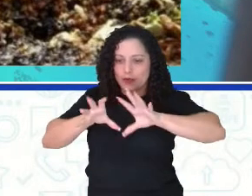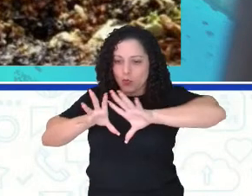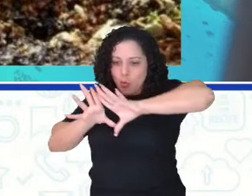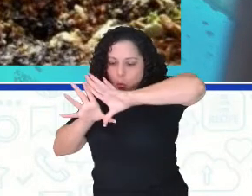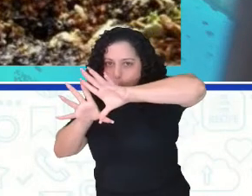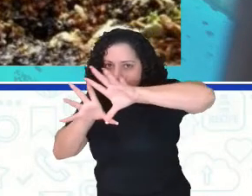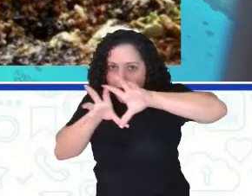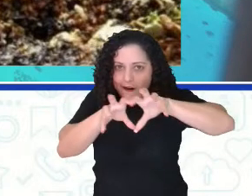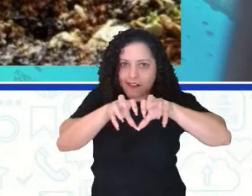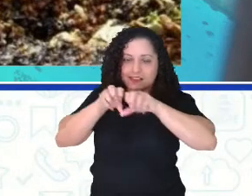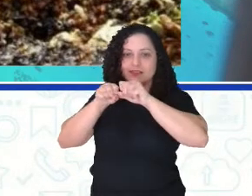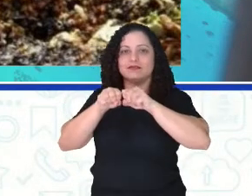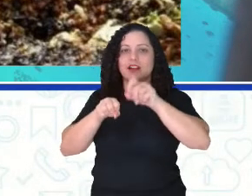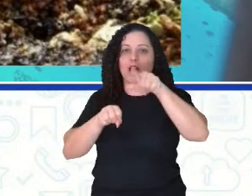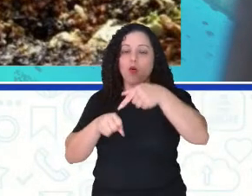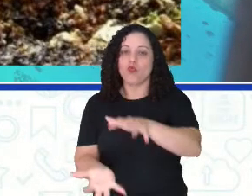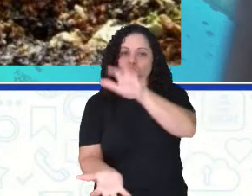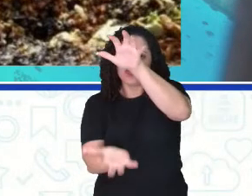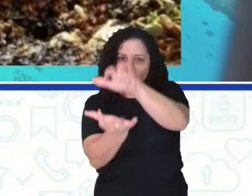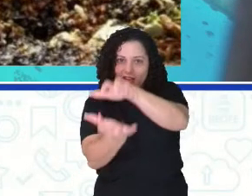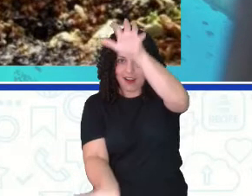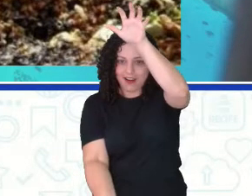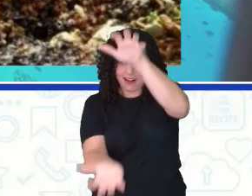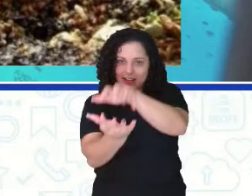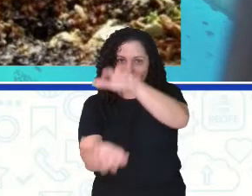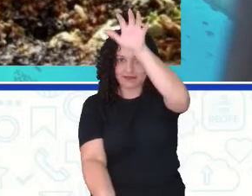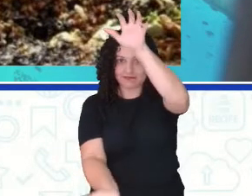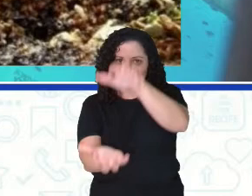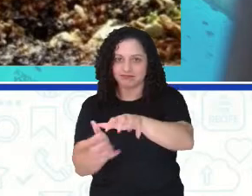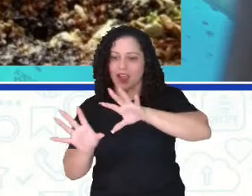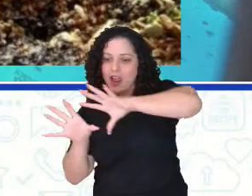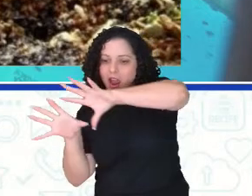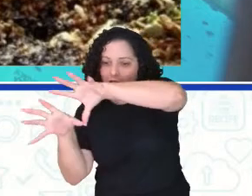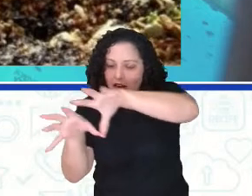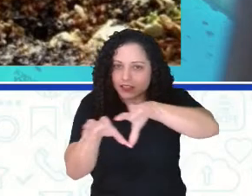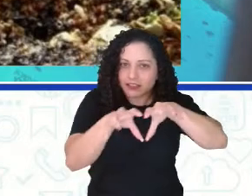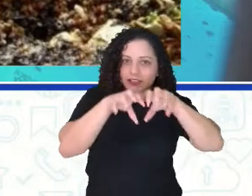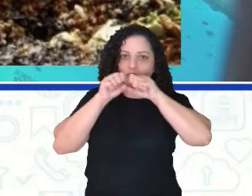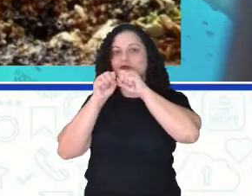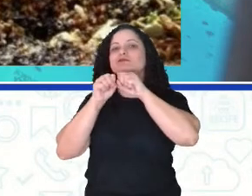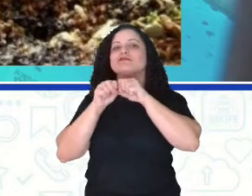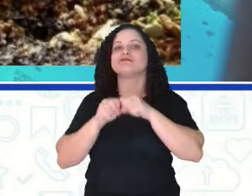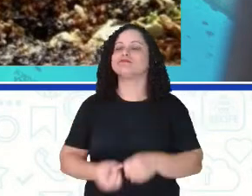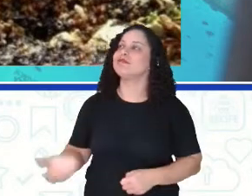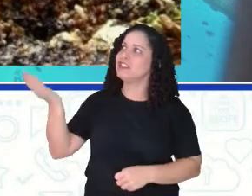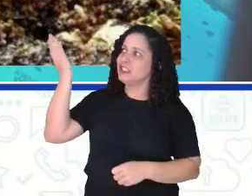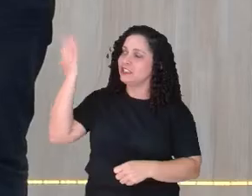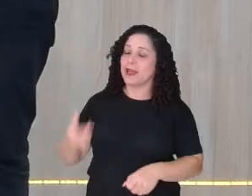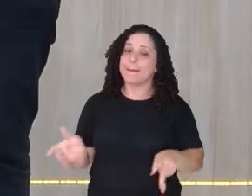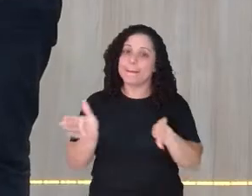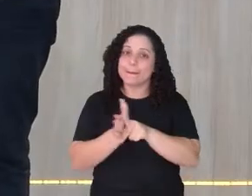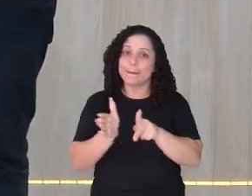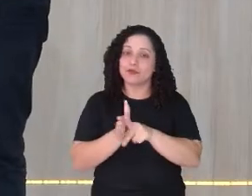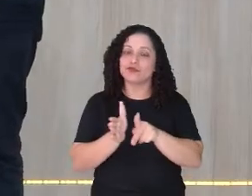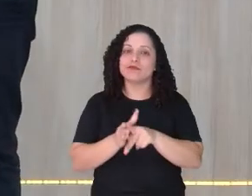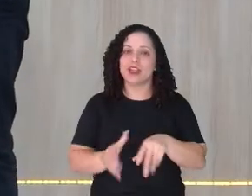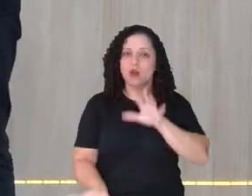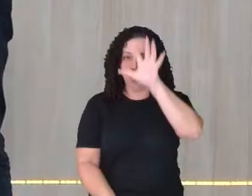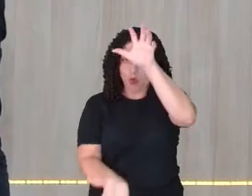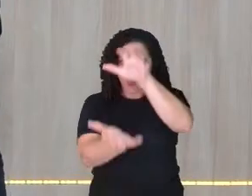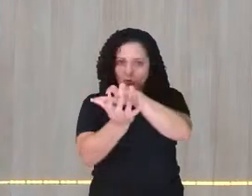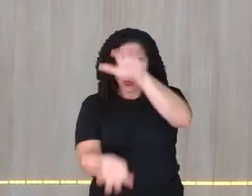um crocodilo. Né, os crocodilos, eu trouxe assim, são imagens de animais principais, né, os crocodilos